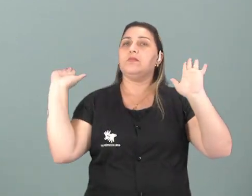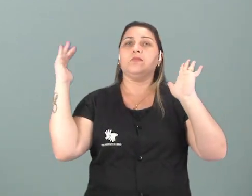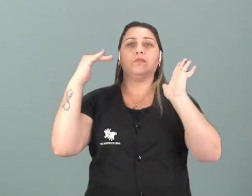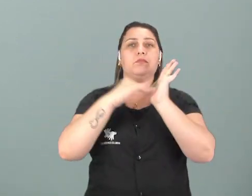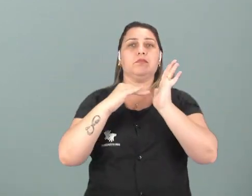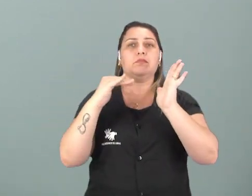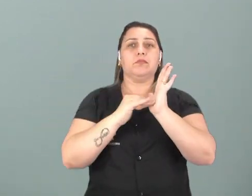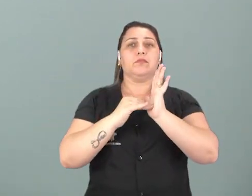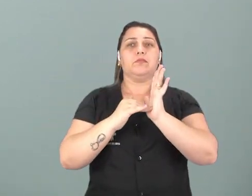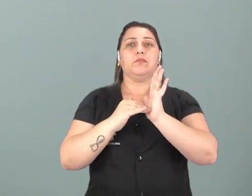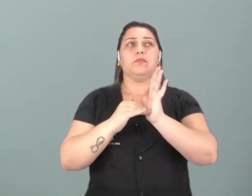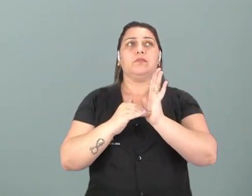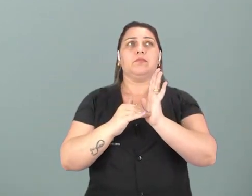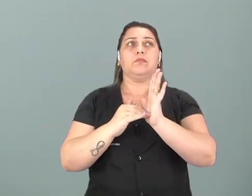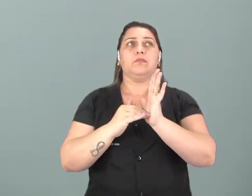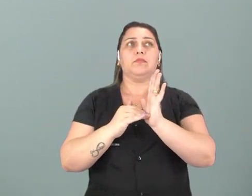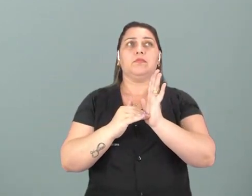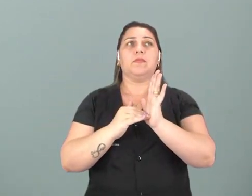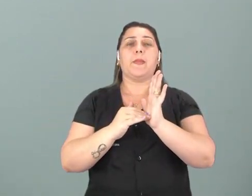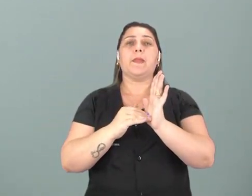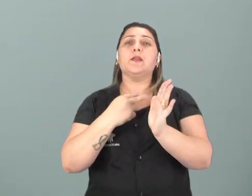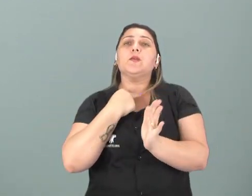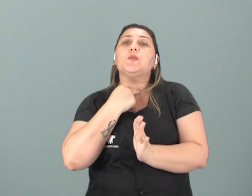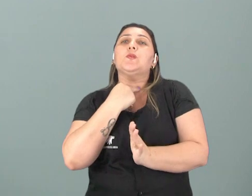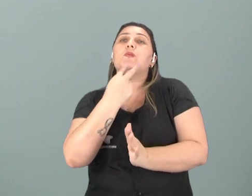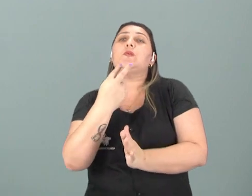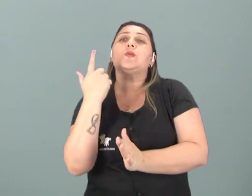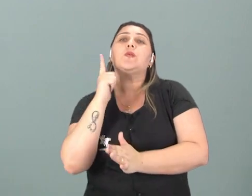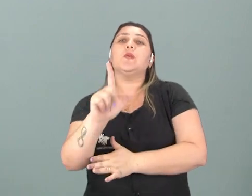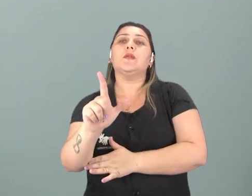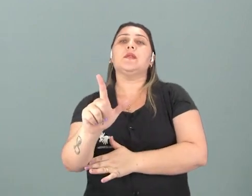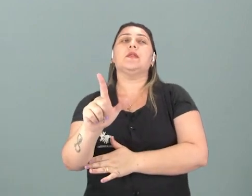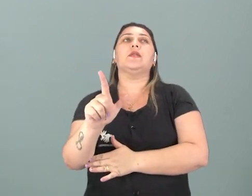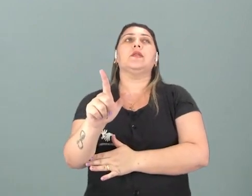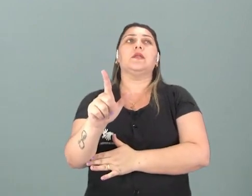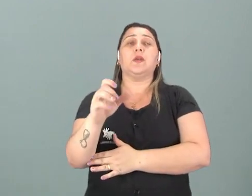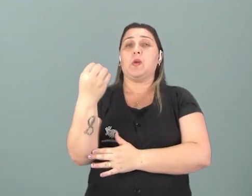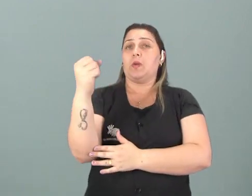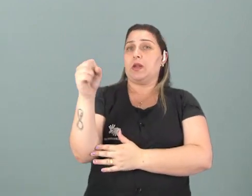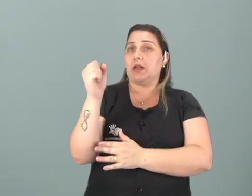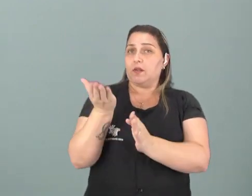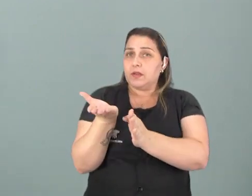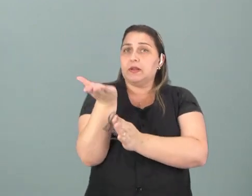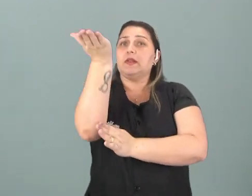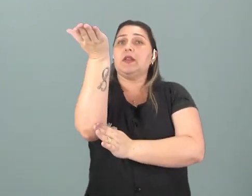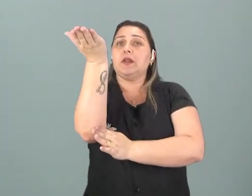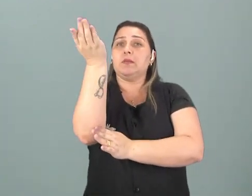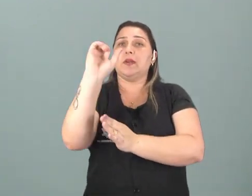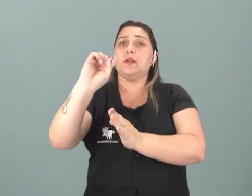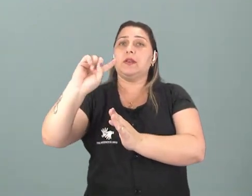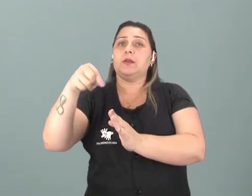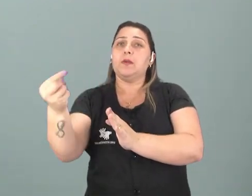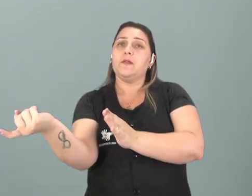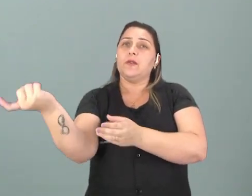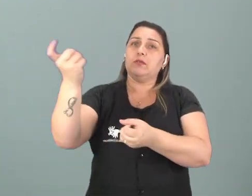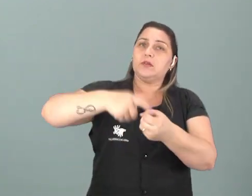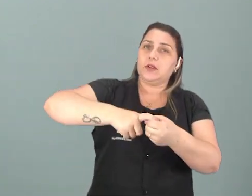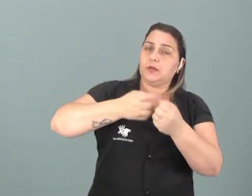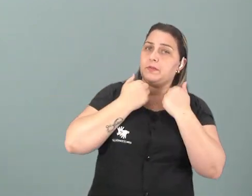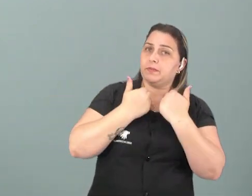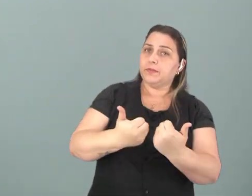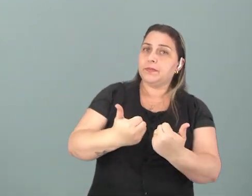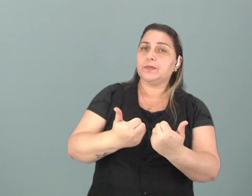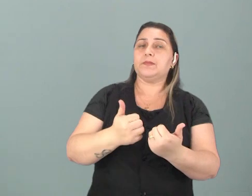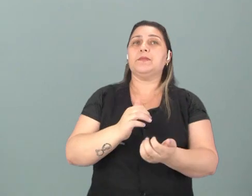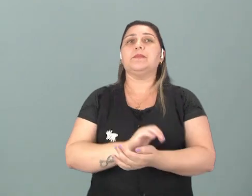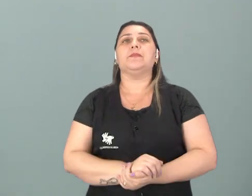a sua correspondente, uma oitava acima, e depois voltar, beleza?